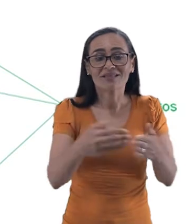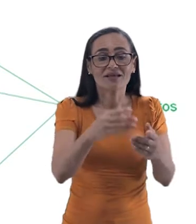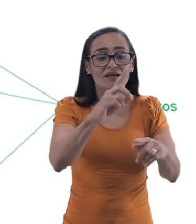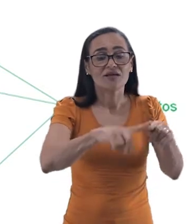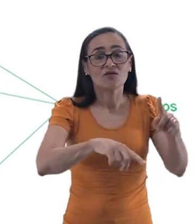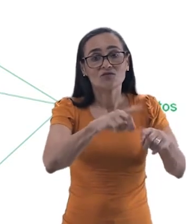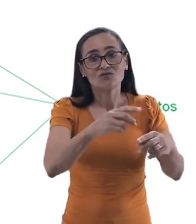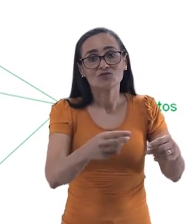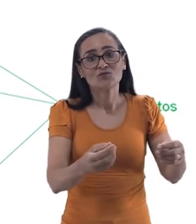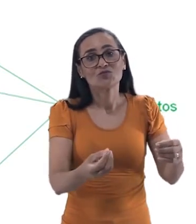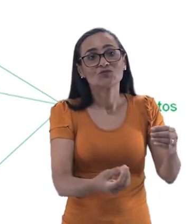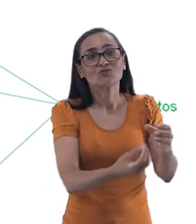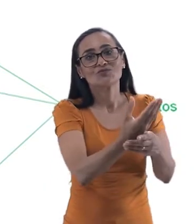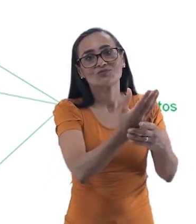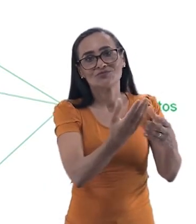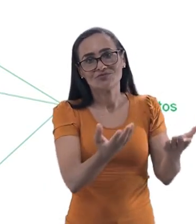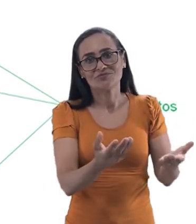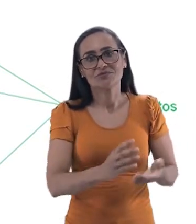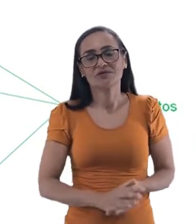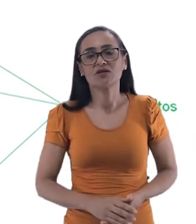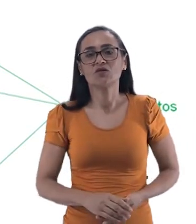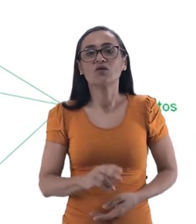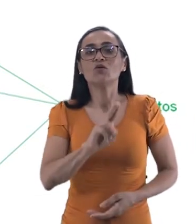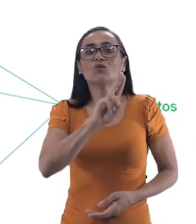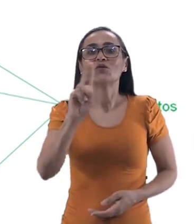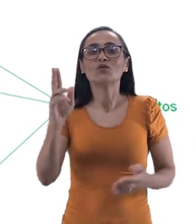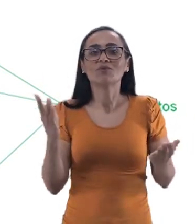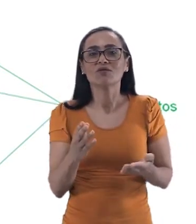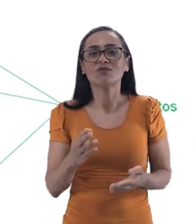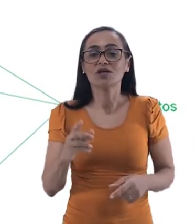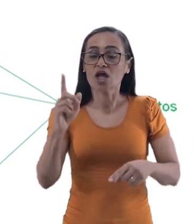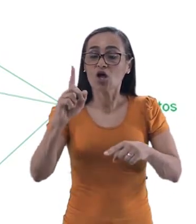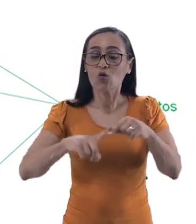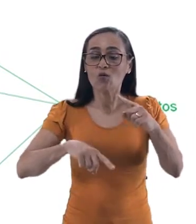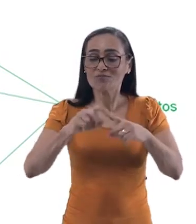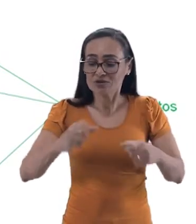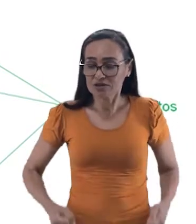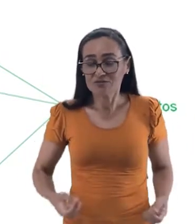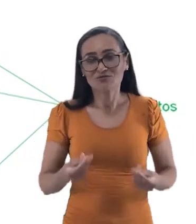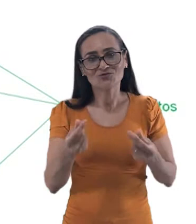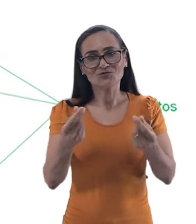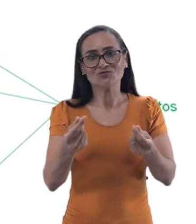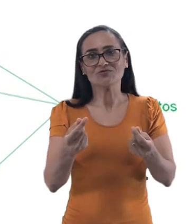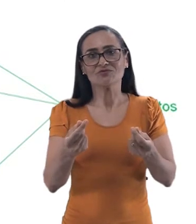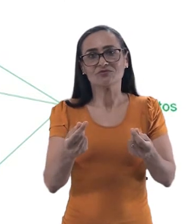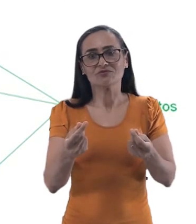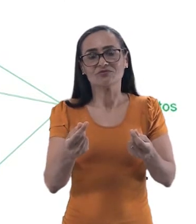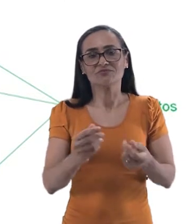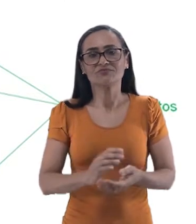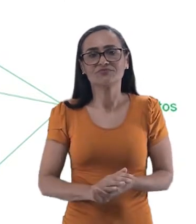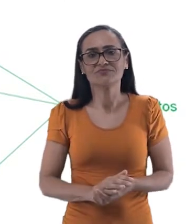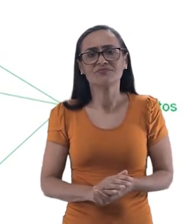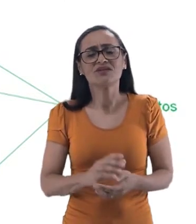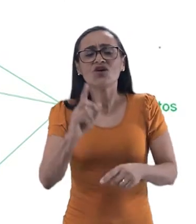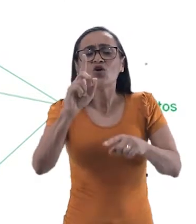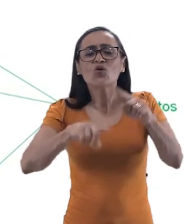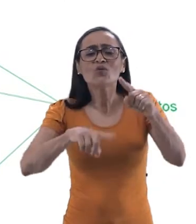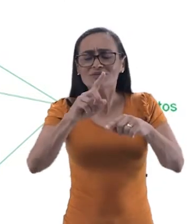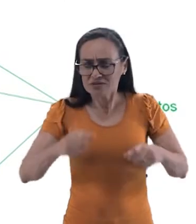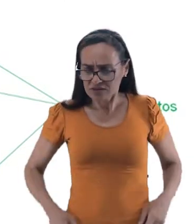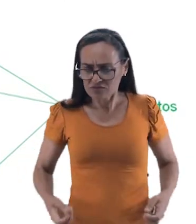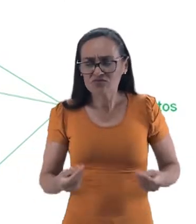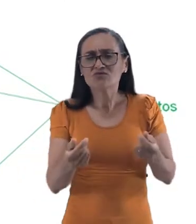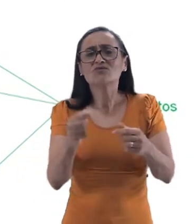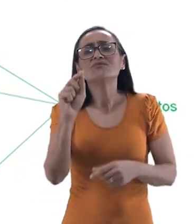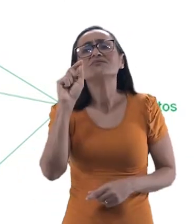atividades aos produtos. E aqui eu vou passar a chamar o produto de objetos de custo, né? O que